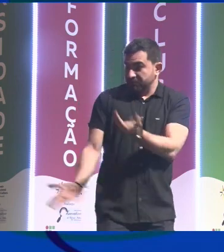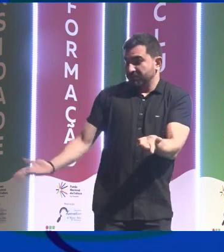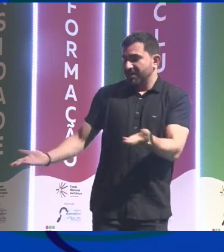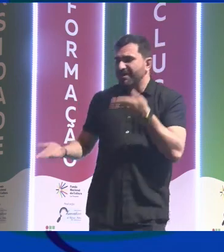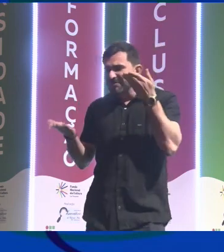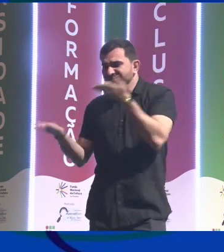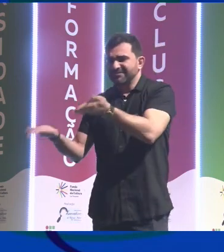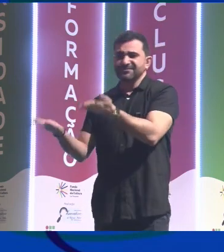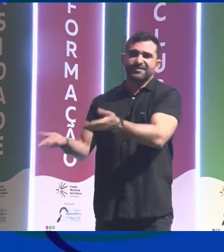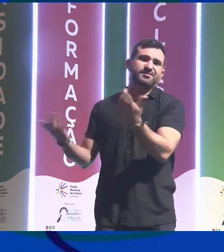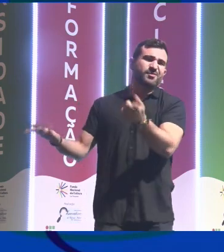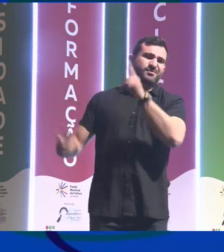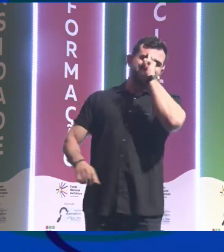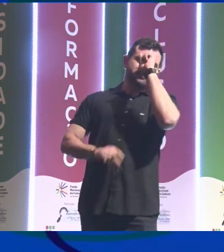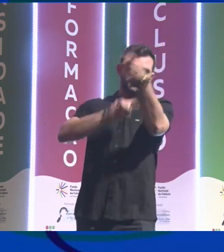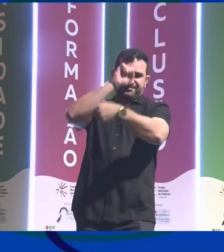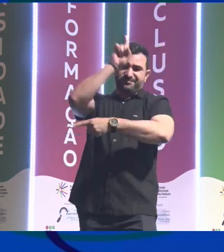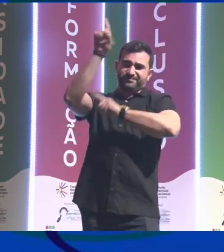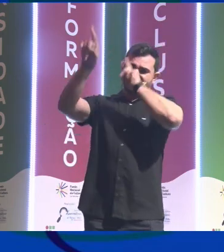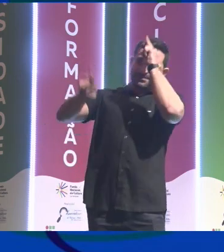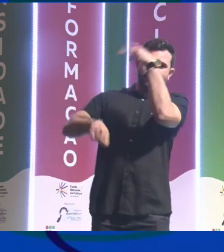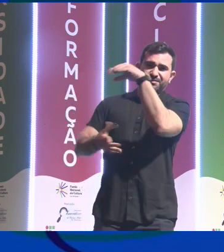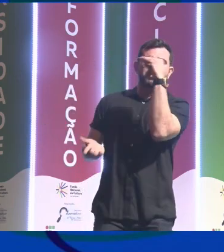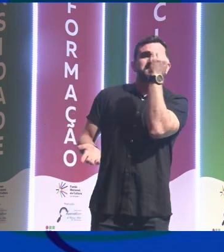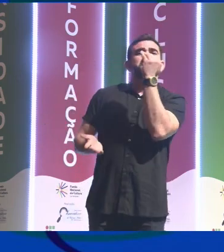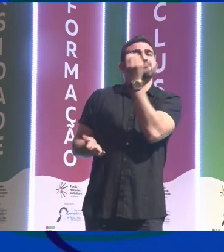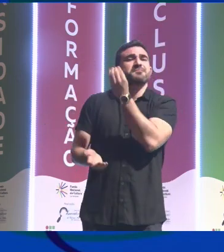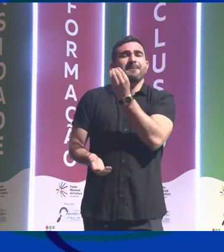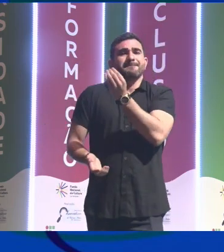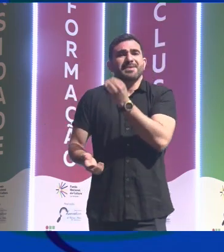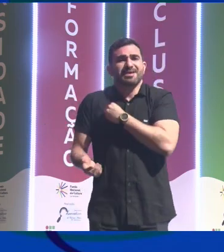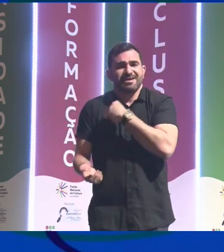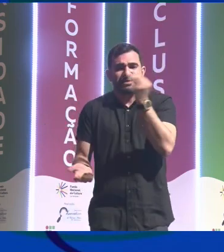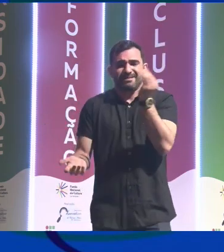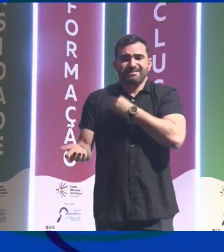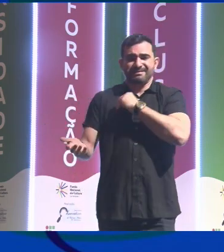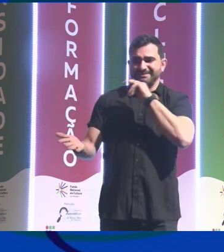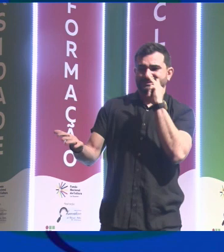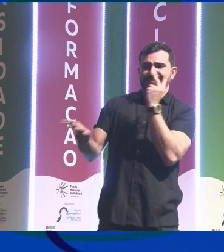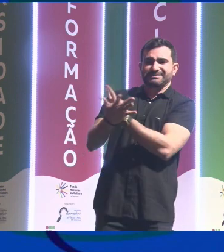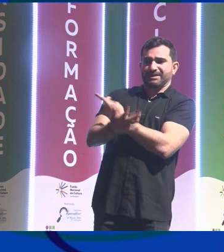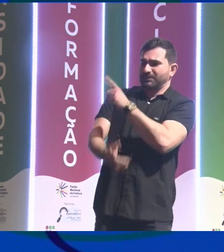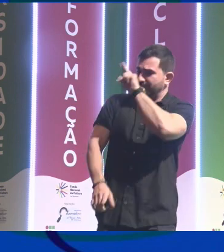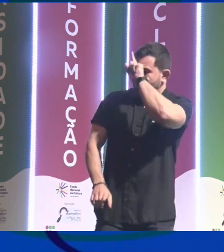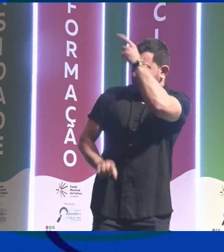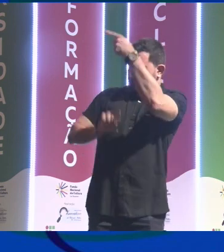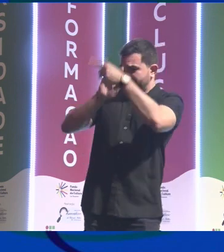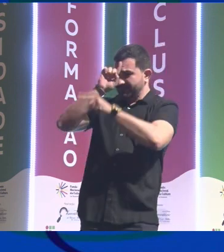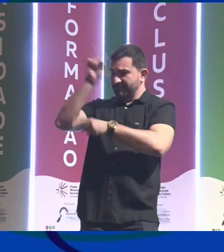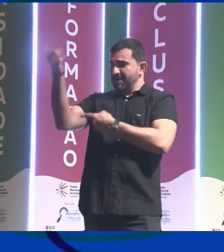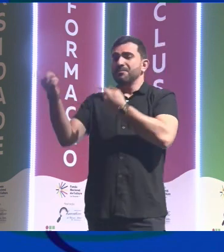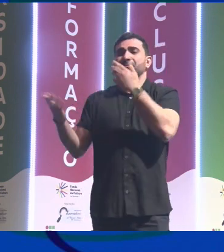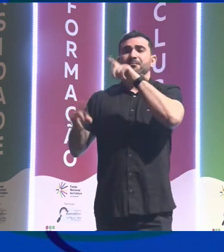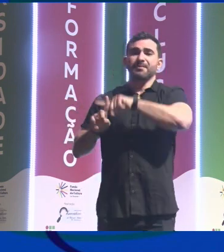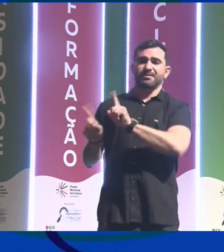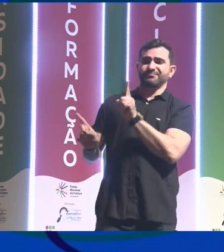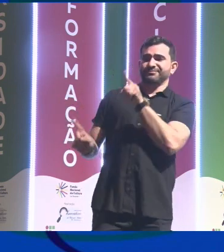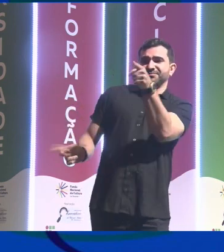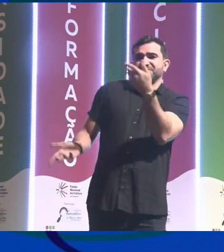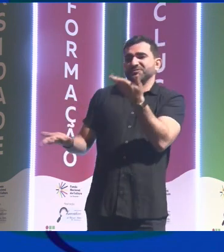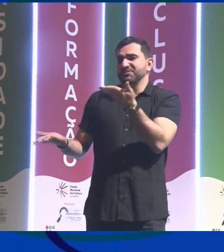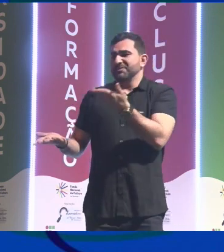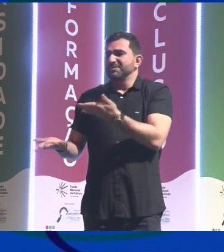Você que inventou o pecado. Olha, tem a fineza que